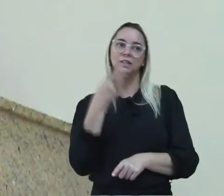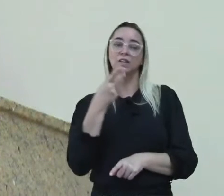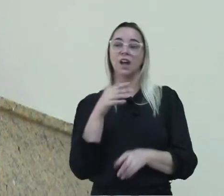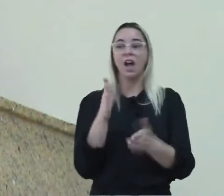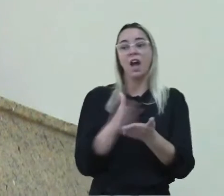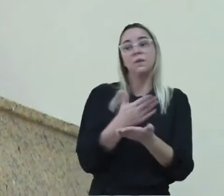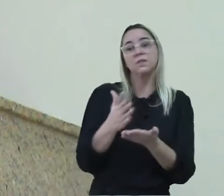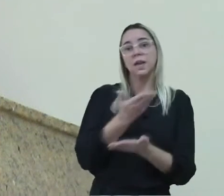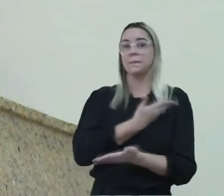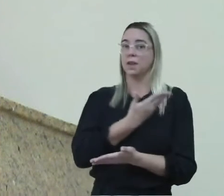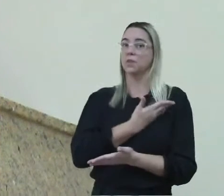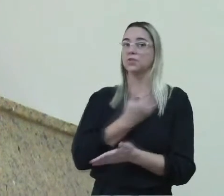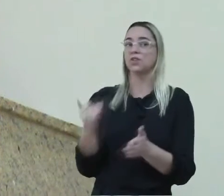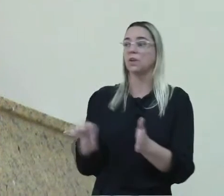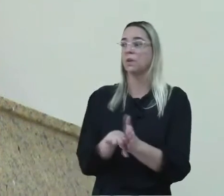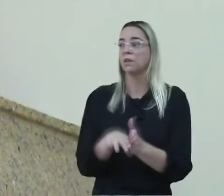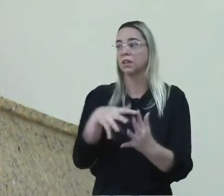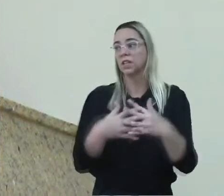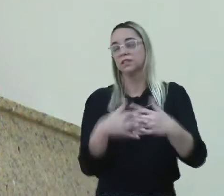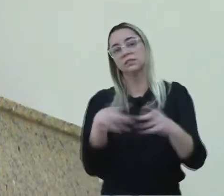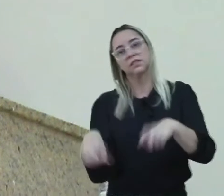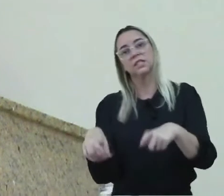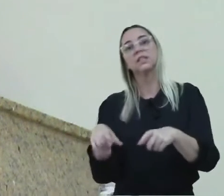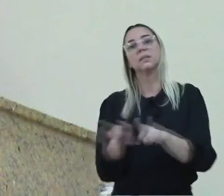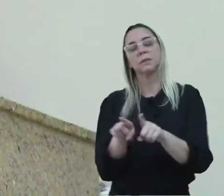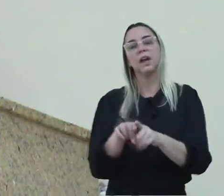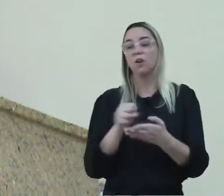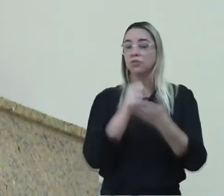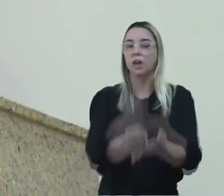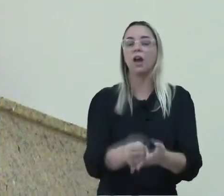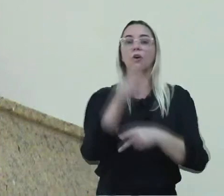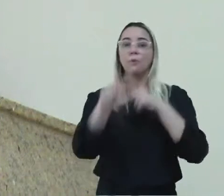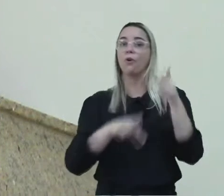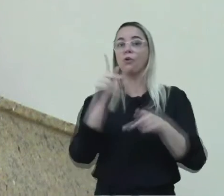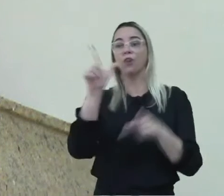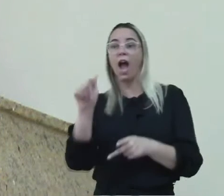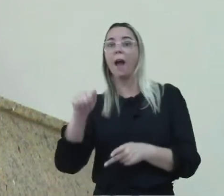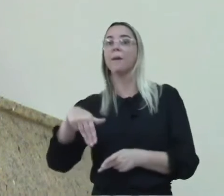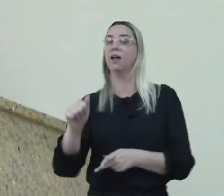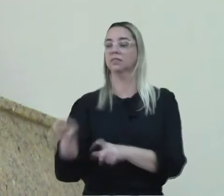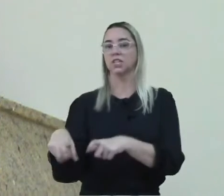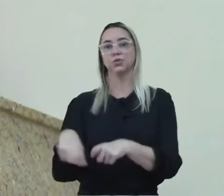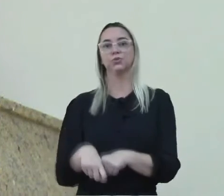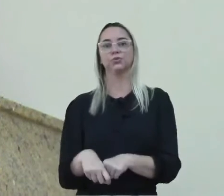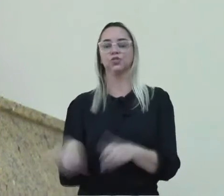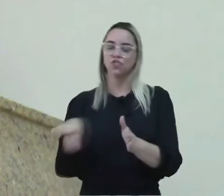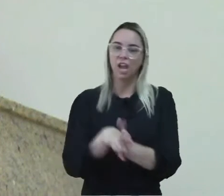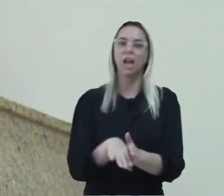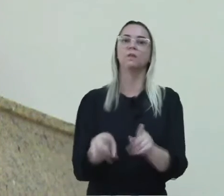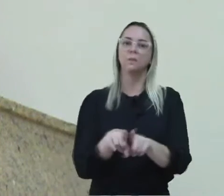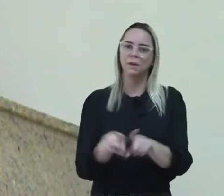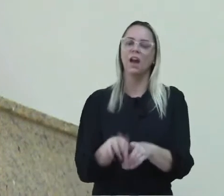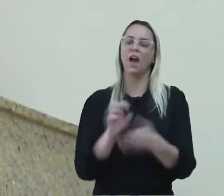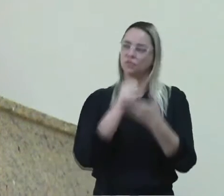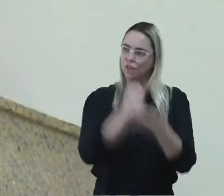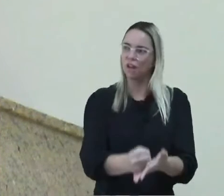que chegaria 8 tratores aí para beneficiar a população do campo. Então esses tratores chegando também vão beneficiar,